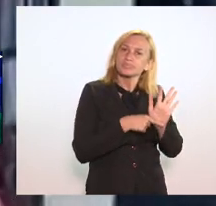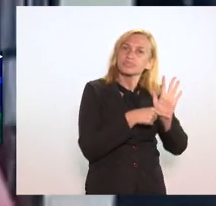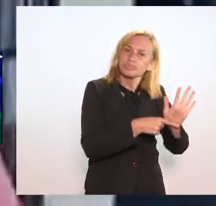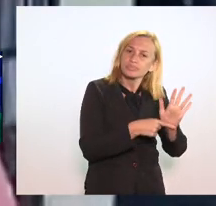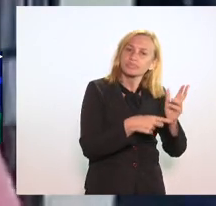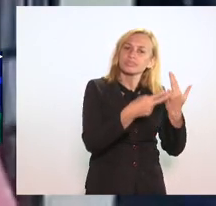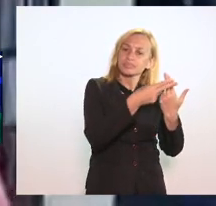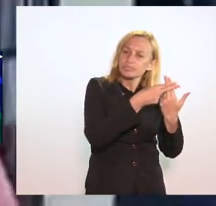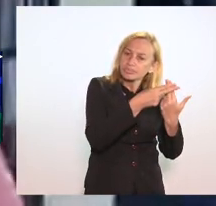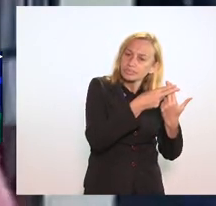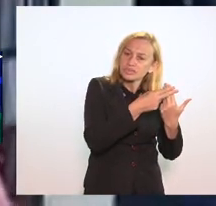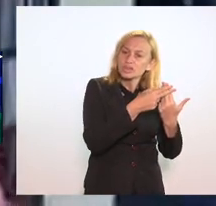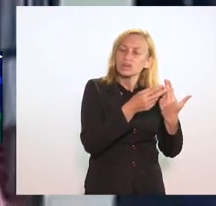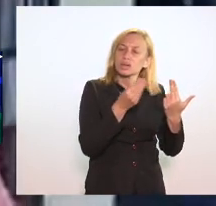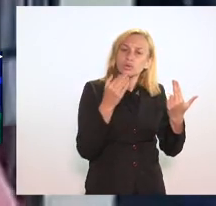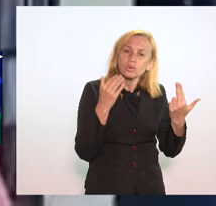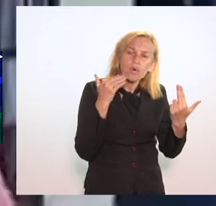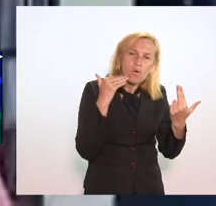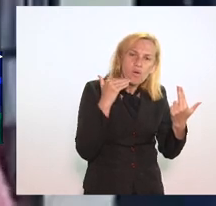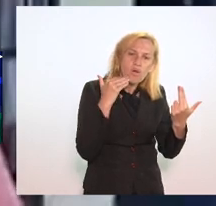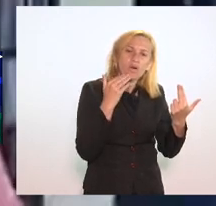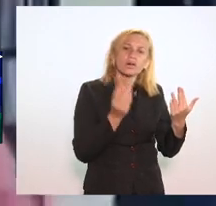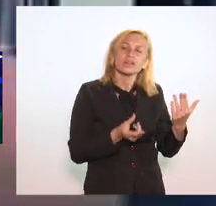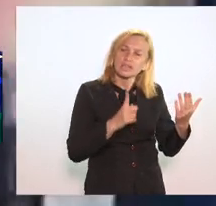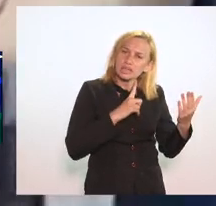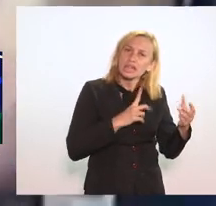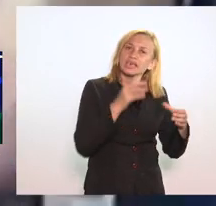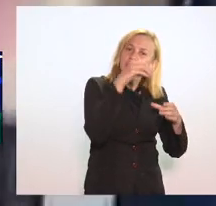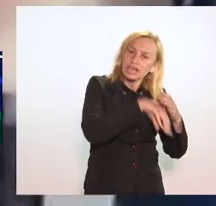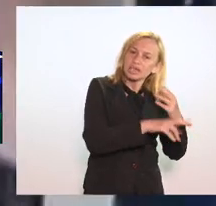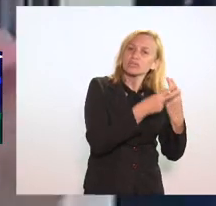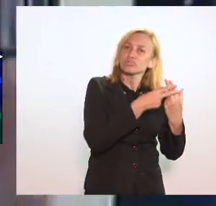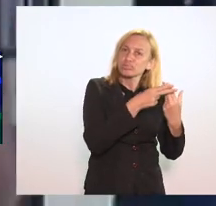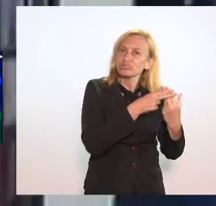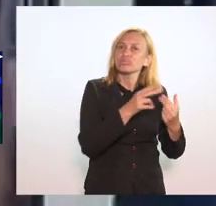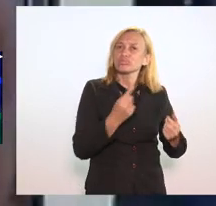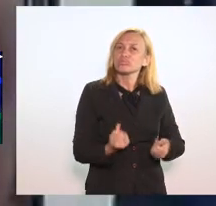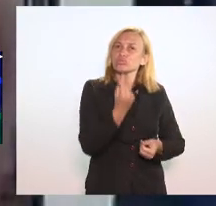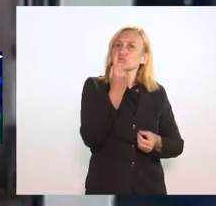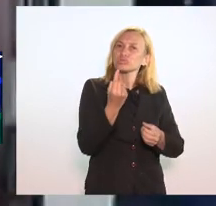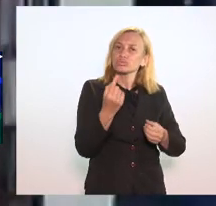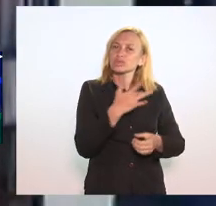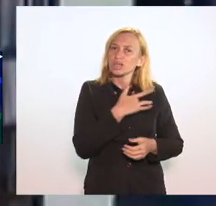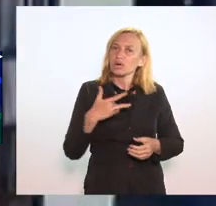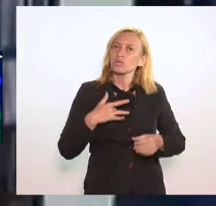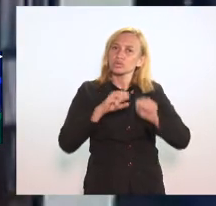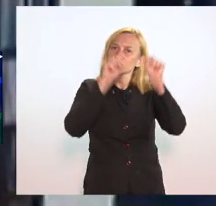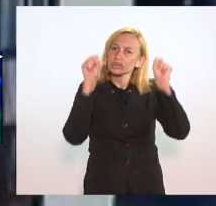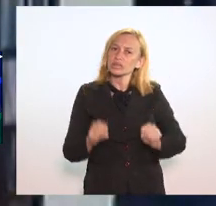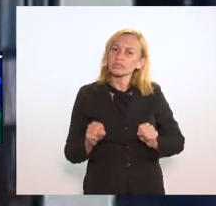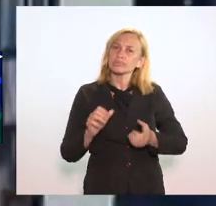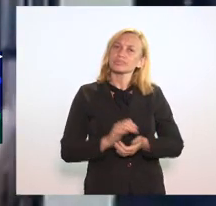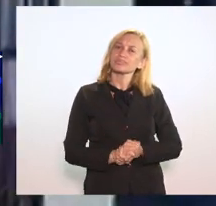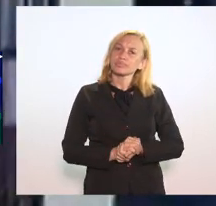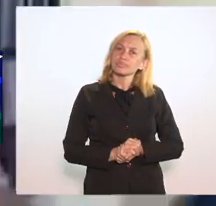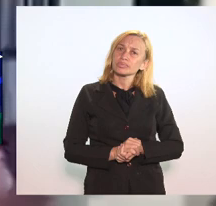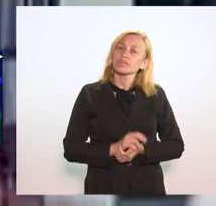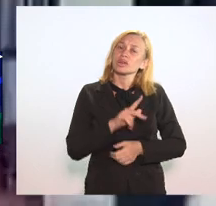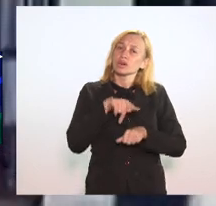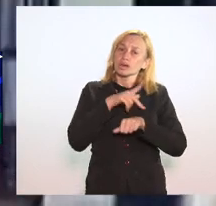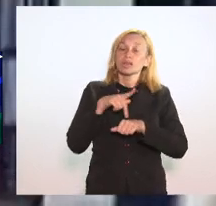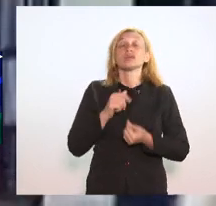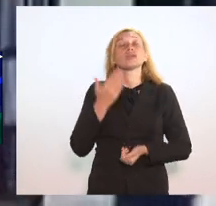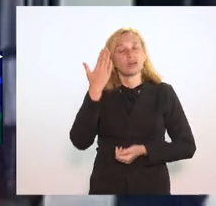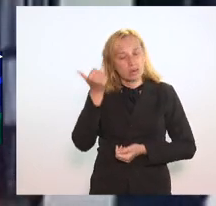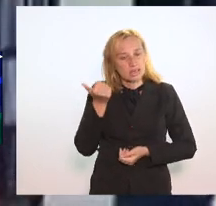exatamente as falhas em pautas que existe dentro do sistema único de saúde no nosso país nós sabemos